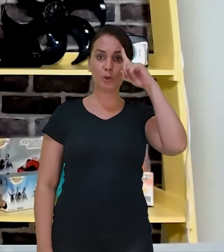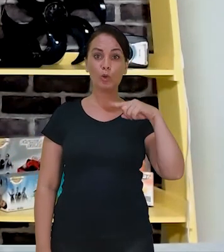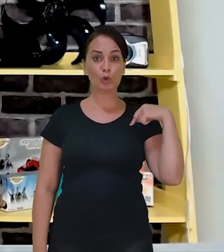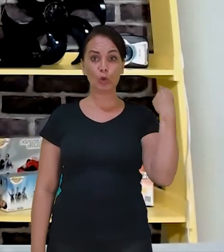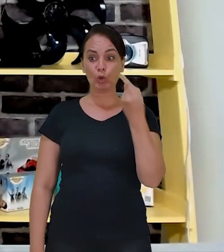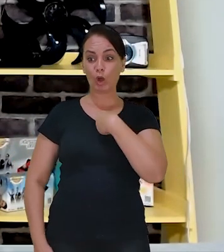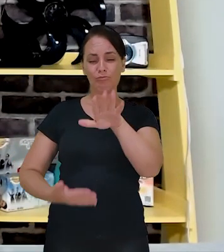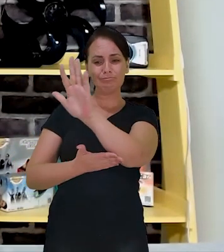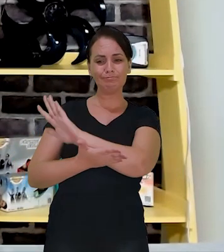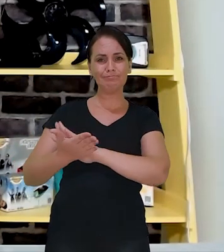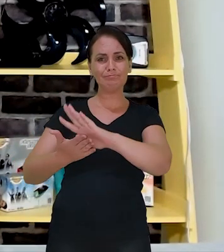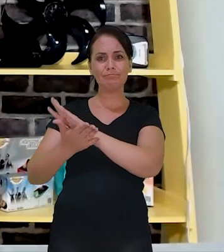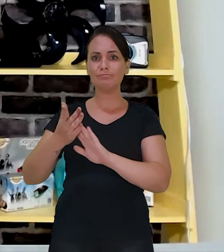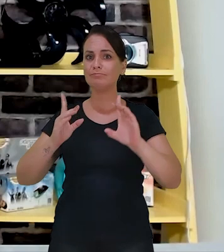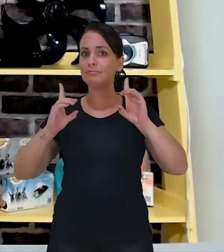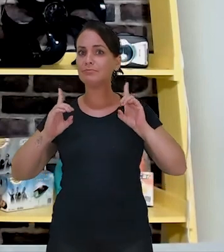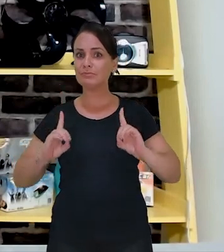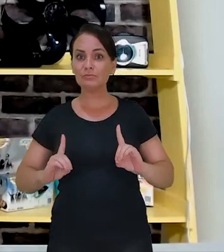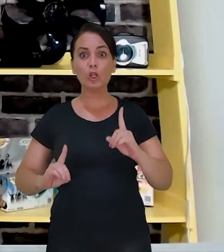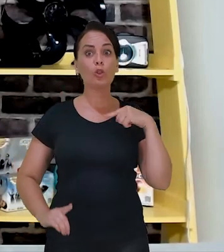temos deficiência, temos a